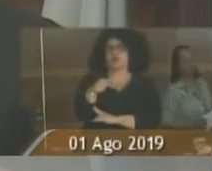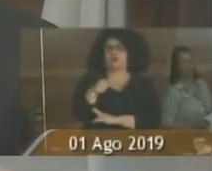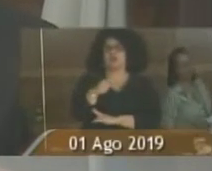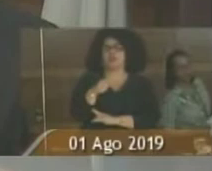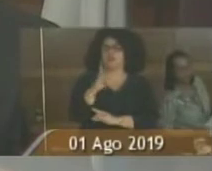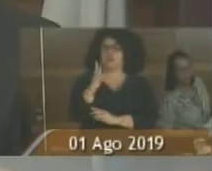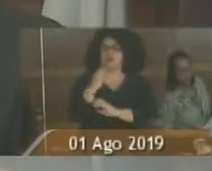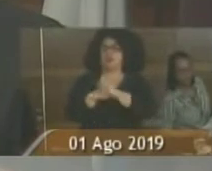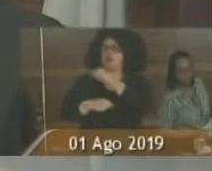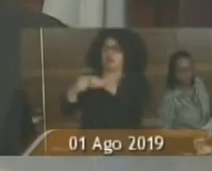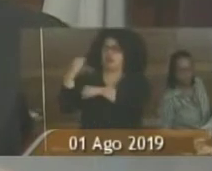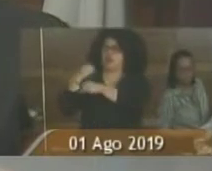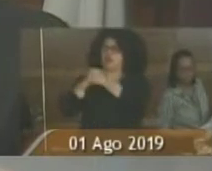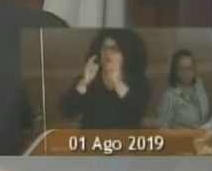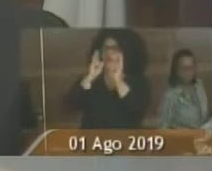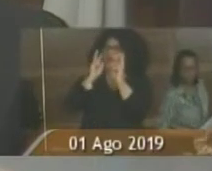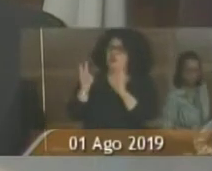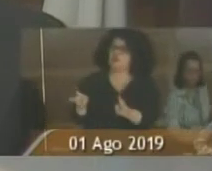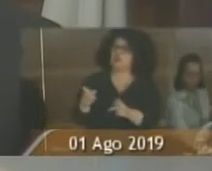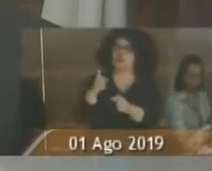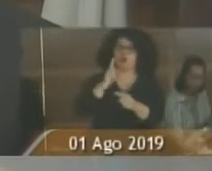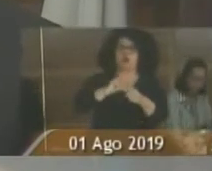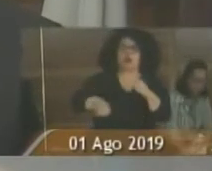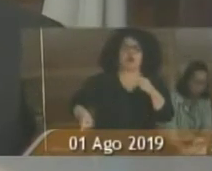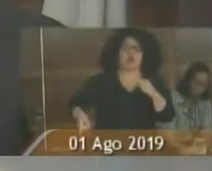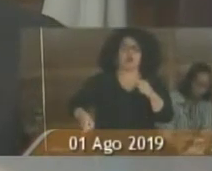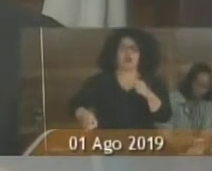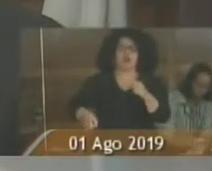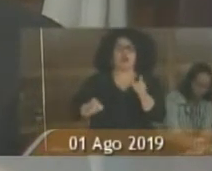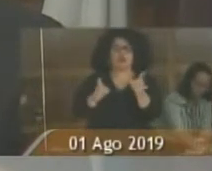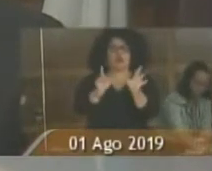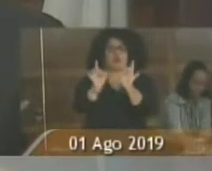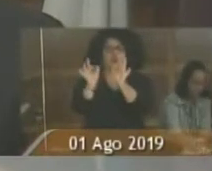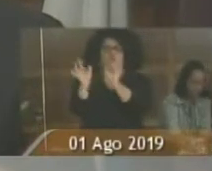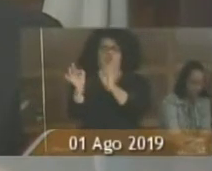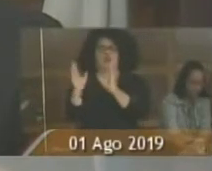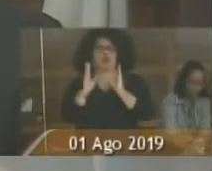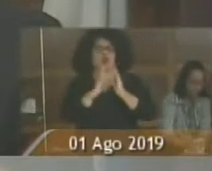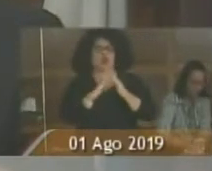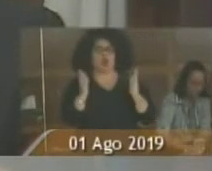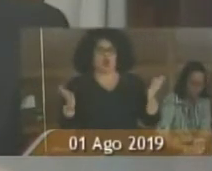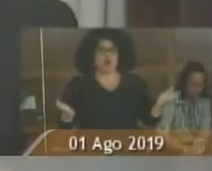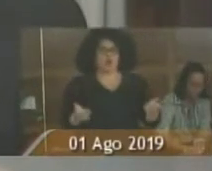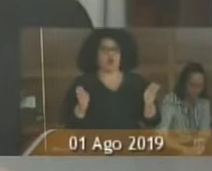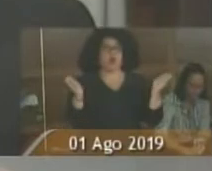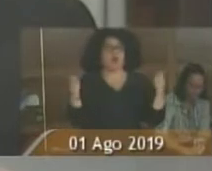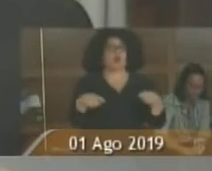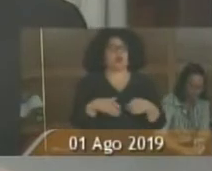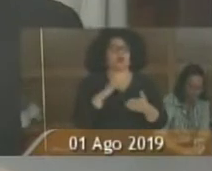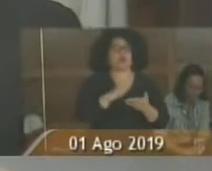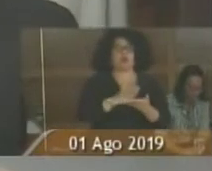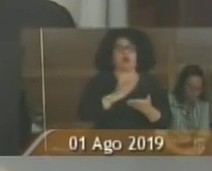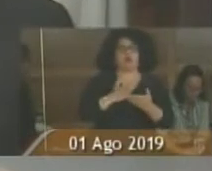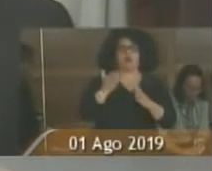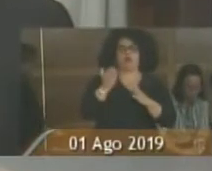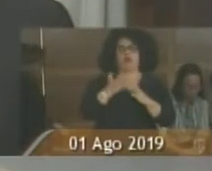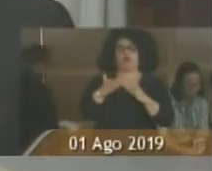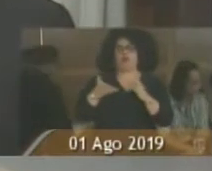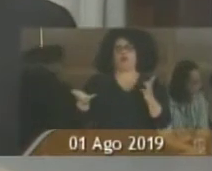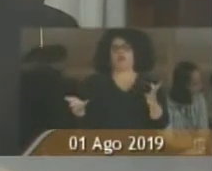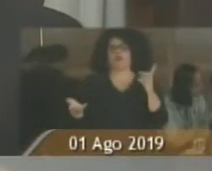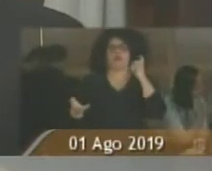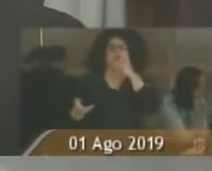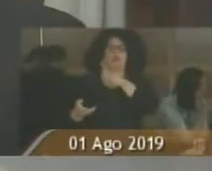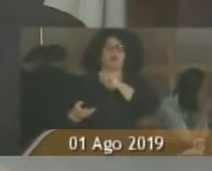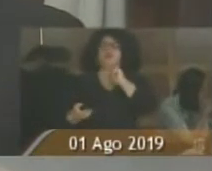4 anos atrás você via, era proibido vender lotes. Hoje pode parcelar o solo lá. Então acho que a fiscalização ela